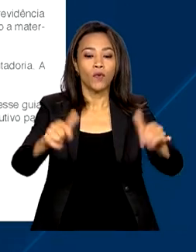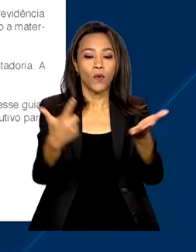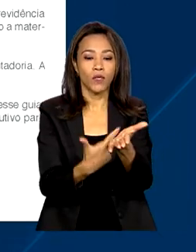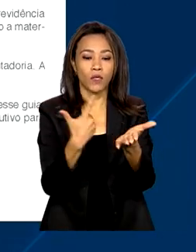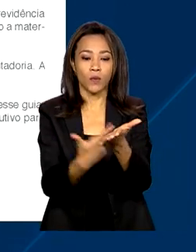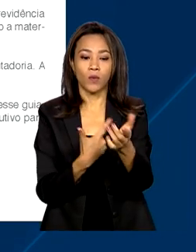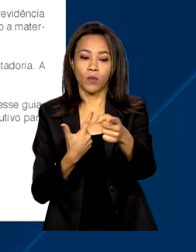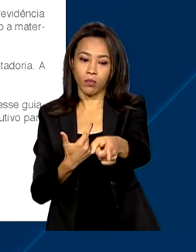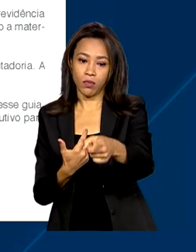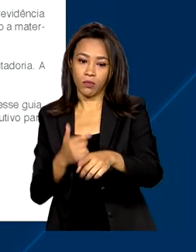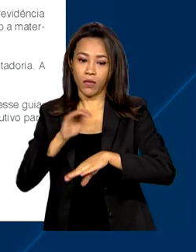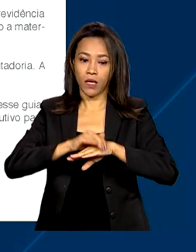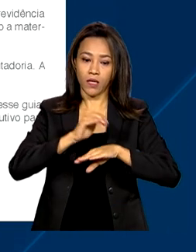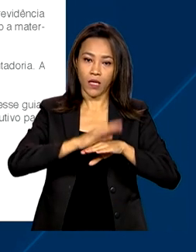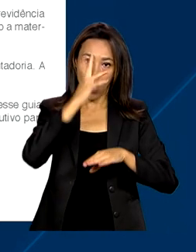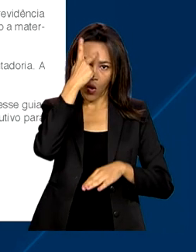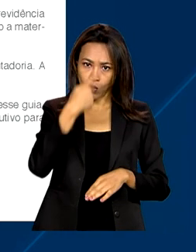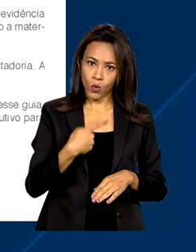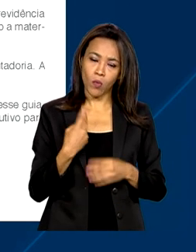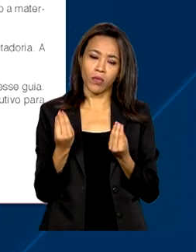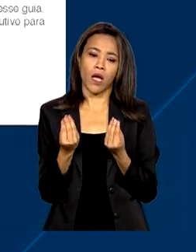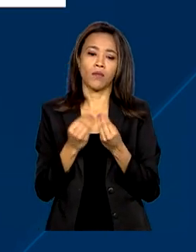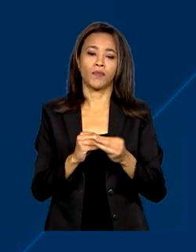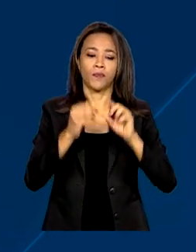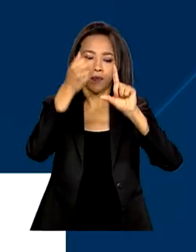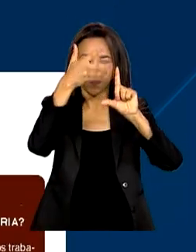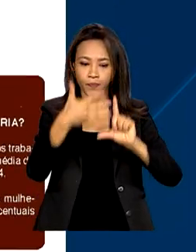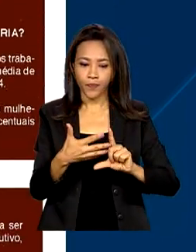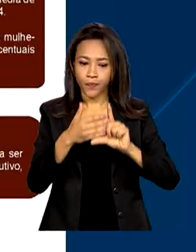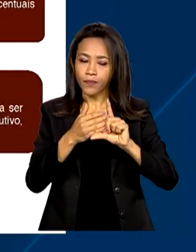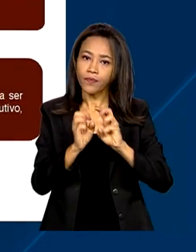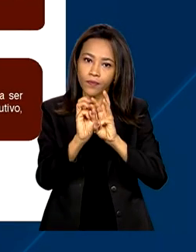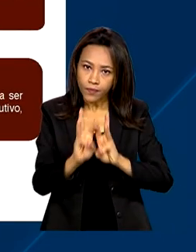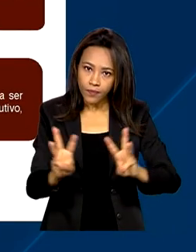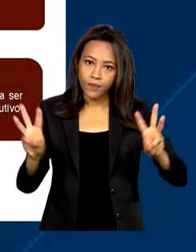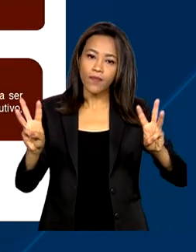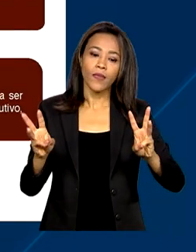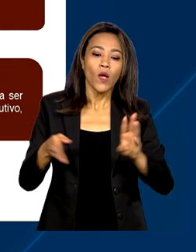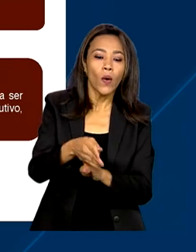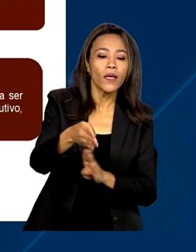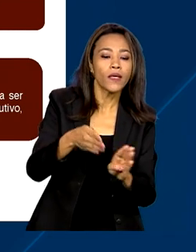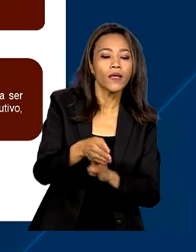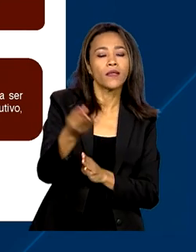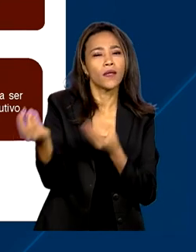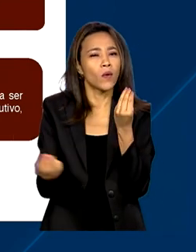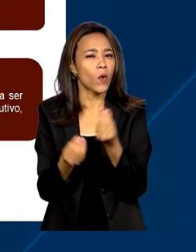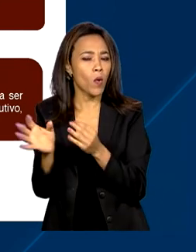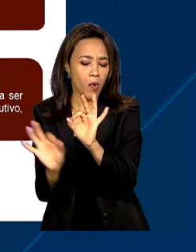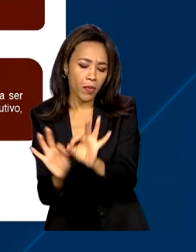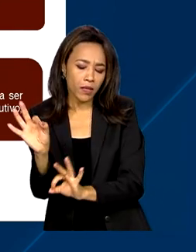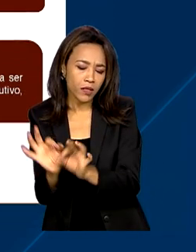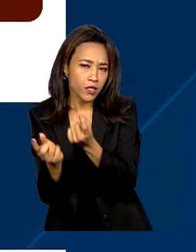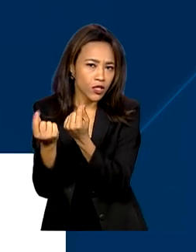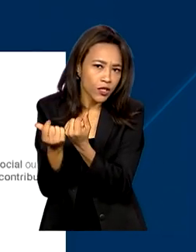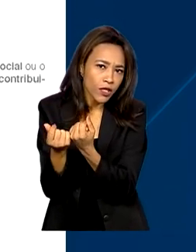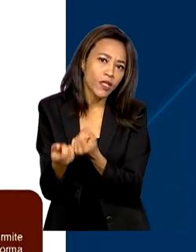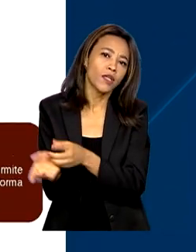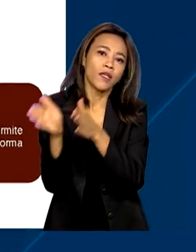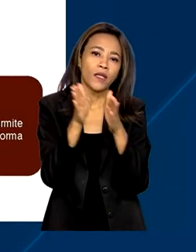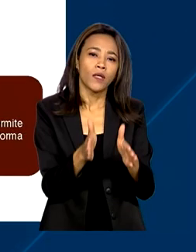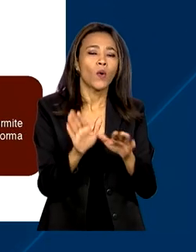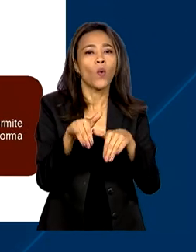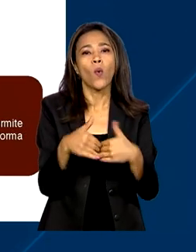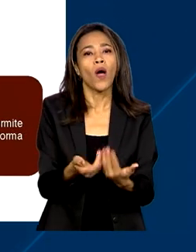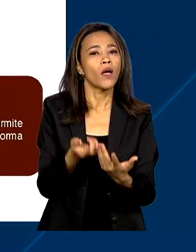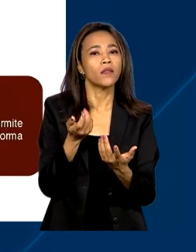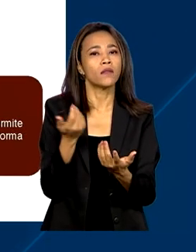para Autônomos no portal gov.br. O guia dá dicas de planejamento financeiro, explica quais os planos